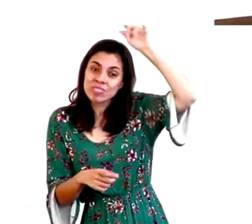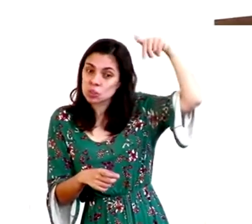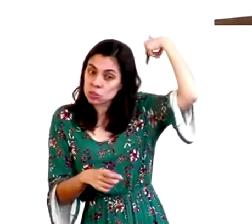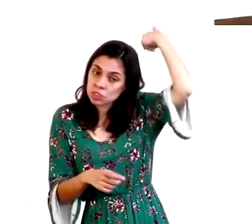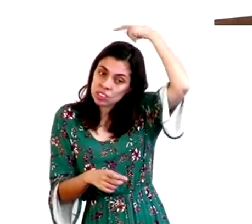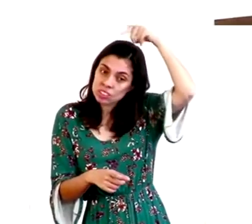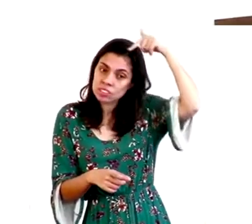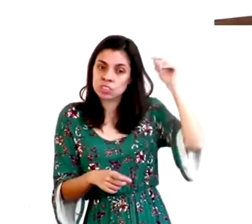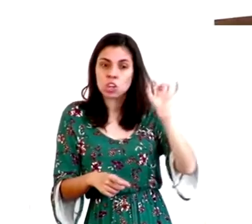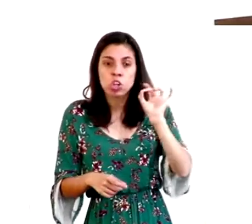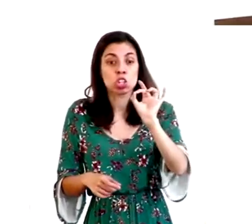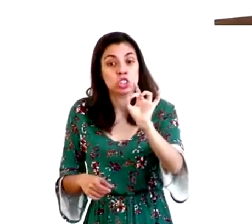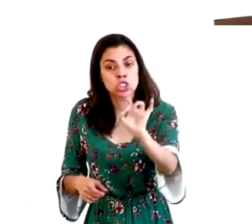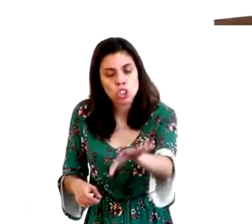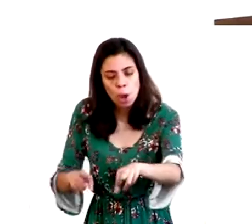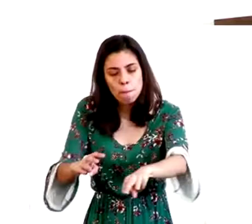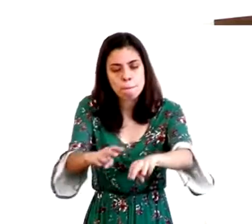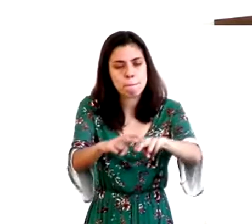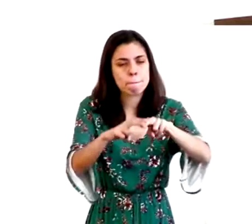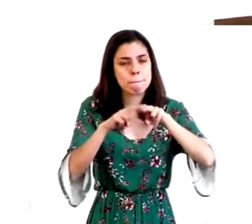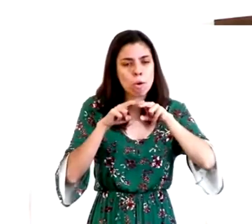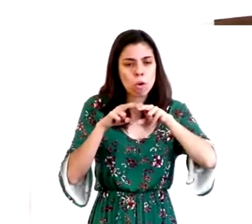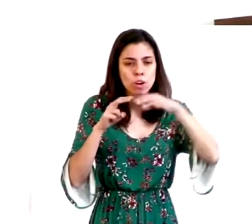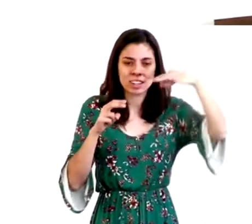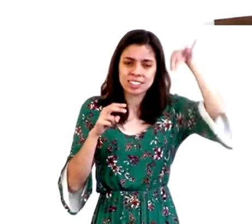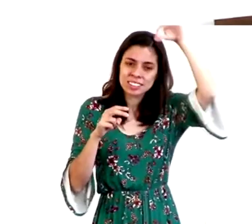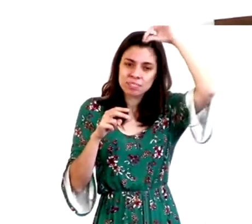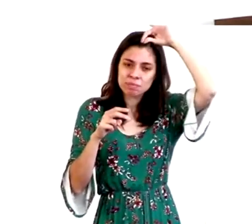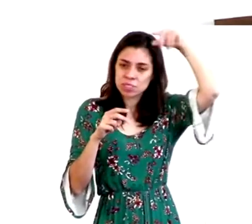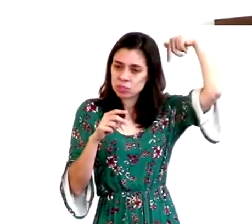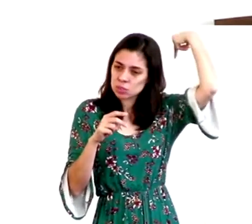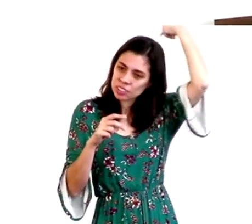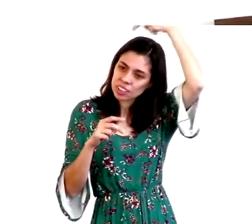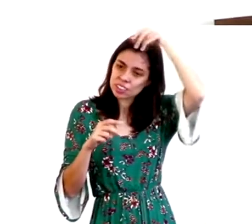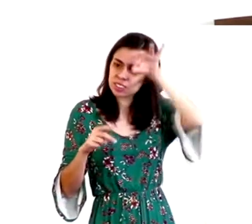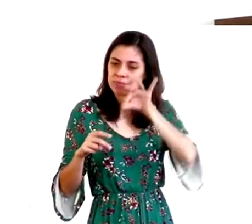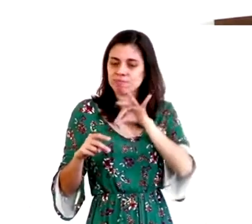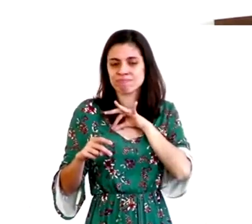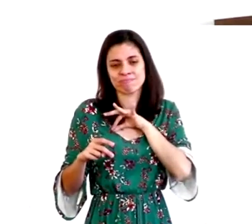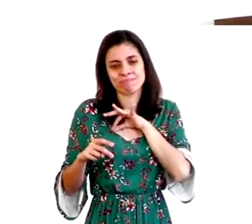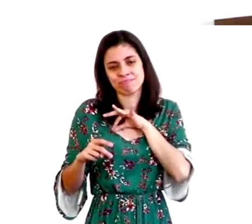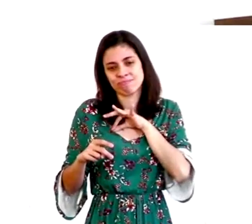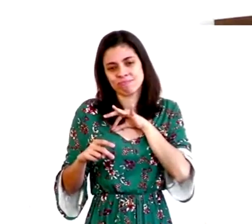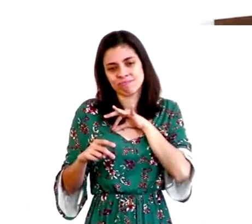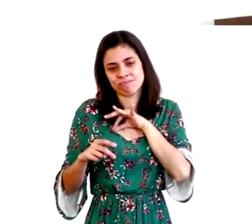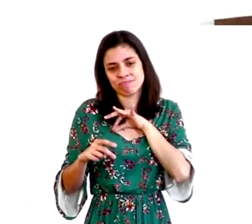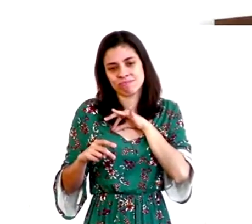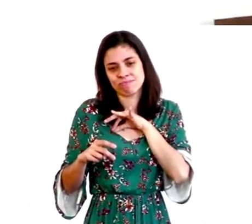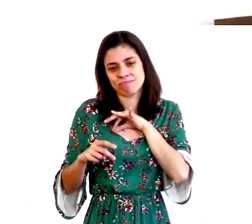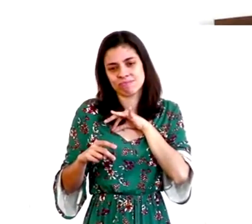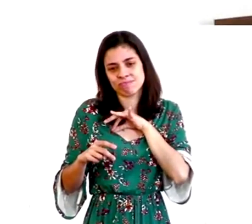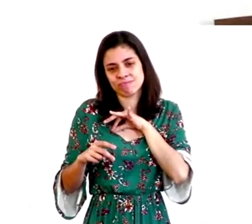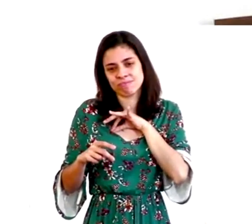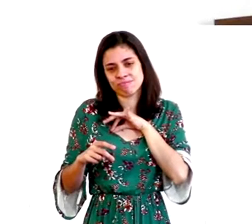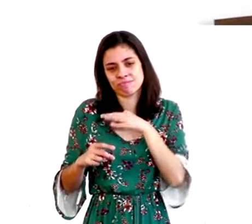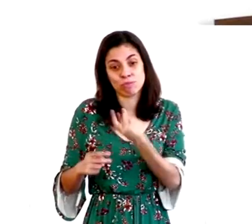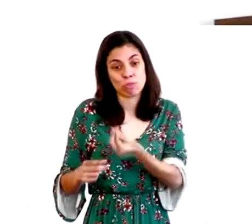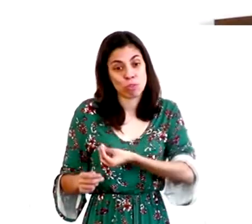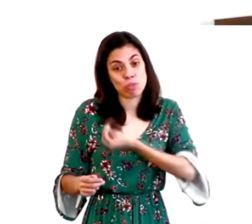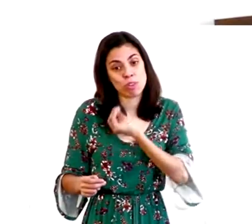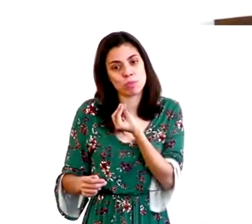de cima e desce do alto e vem até o nosso coração, para vivermos e aplicarmos